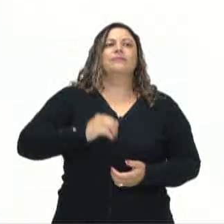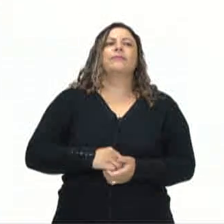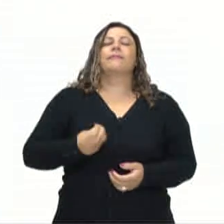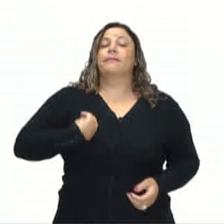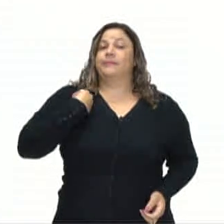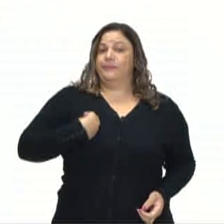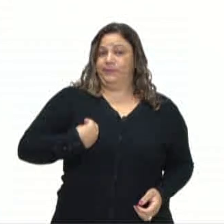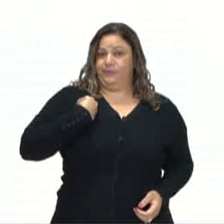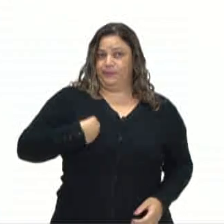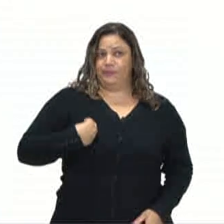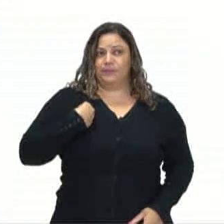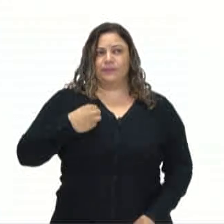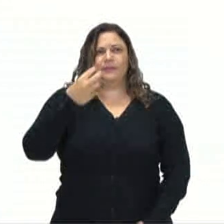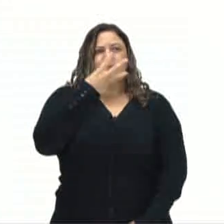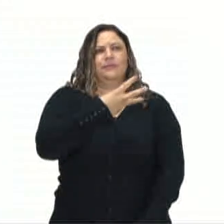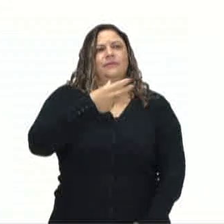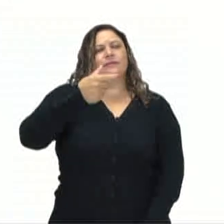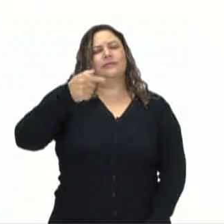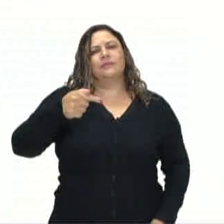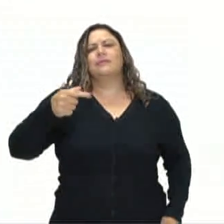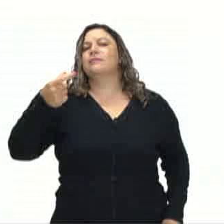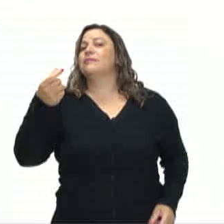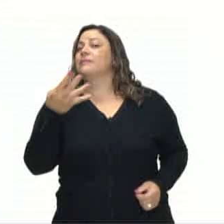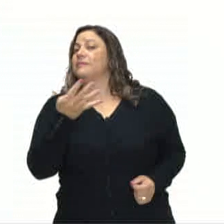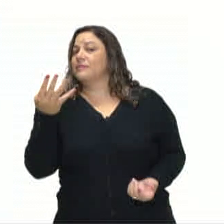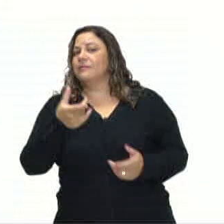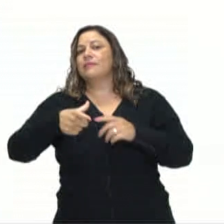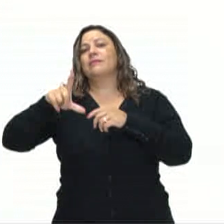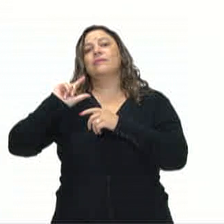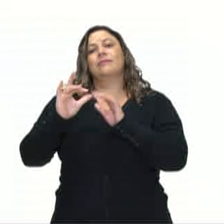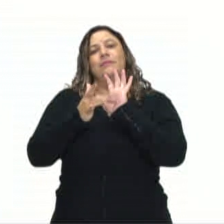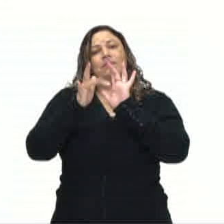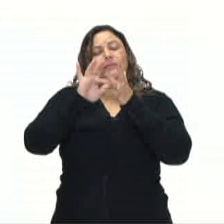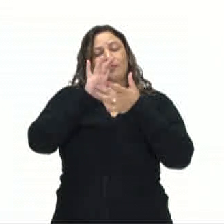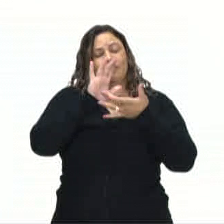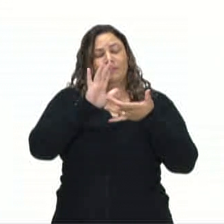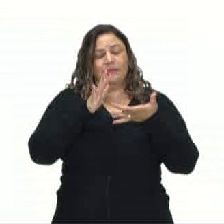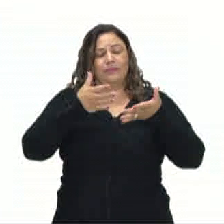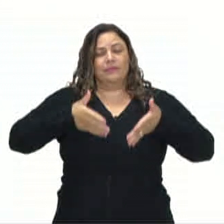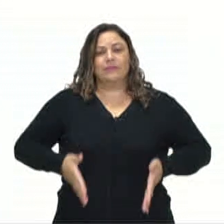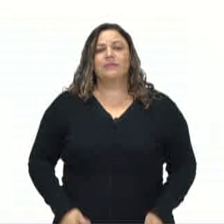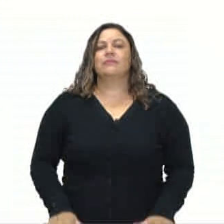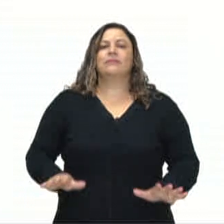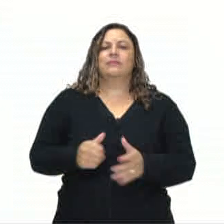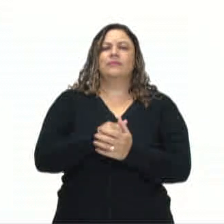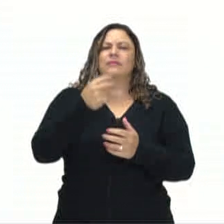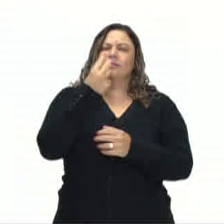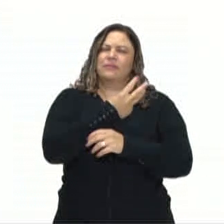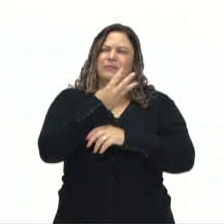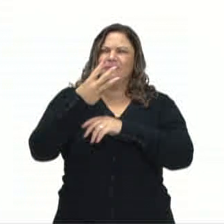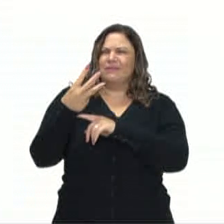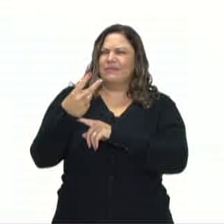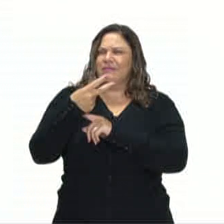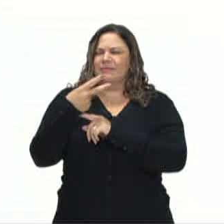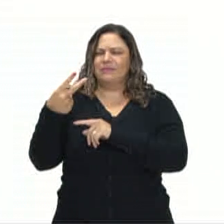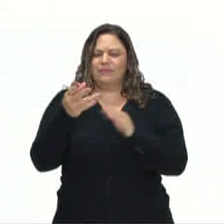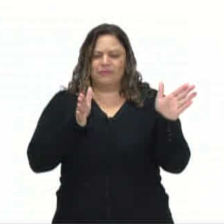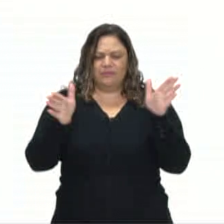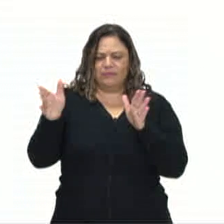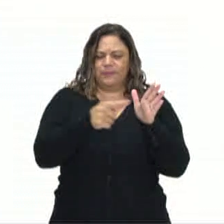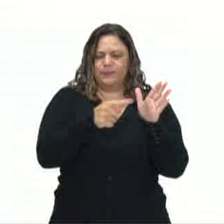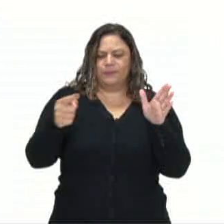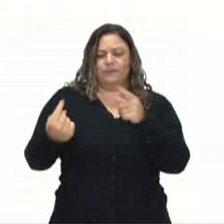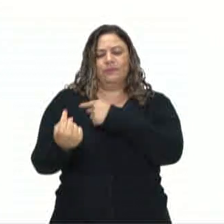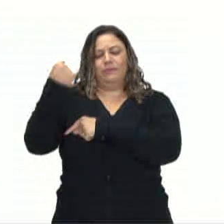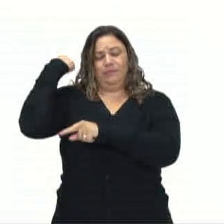viveu entre 384 a.C. e 322 a.C. Nasceu em Estagira e por isso é